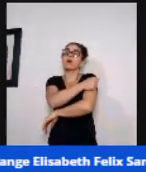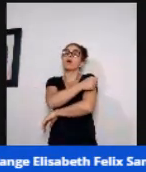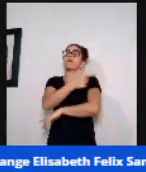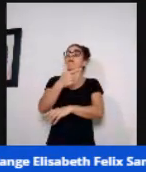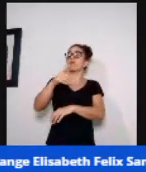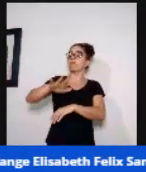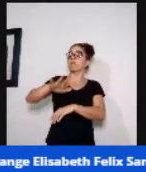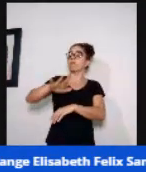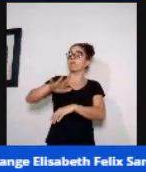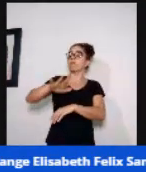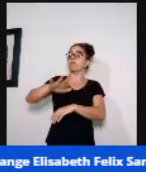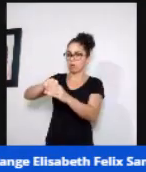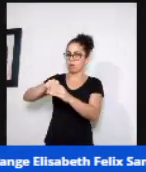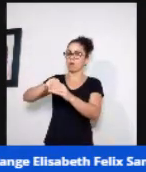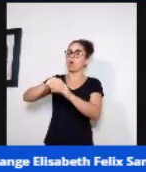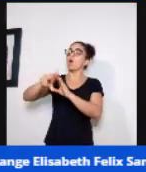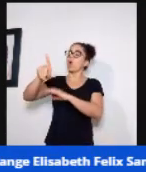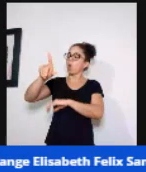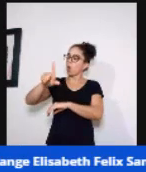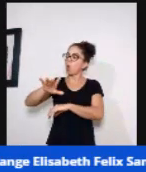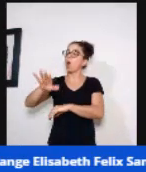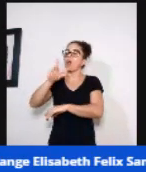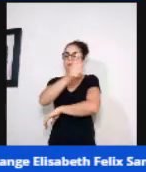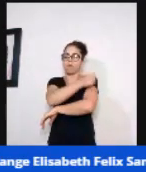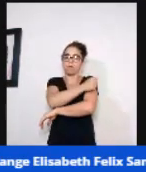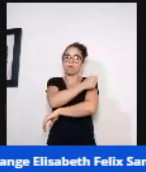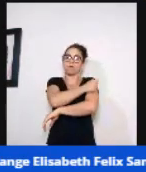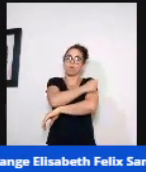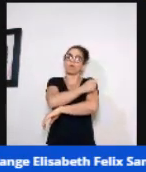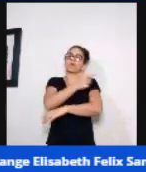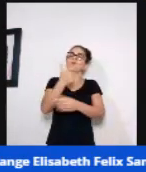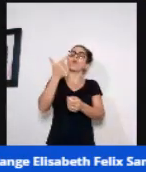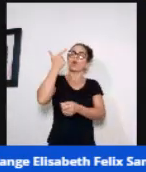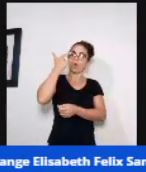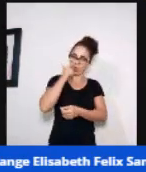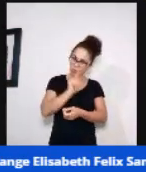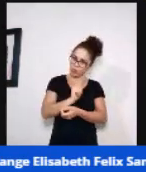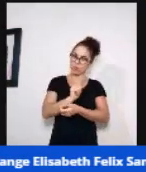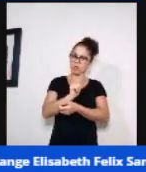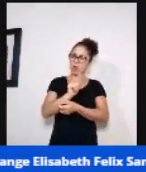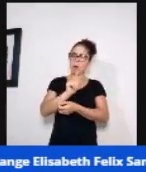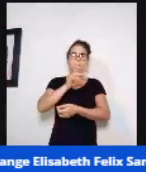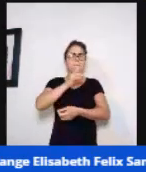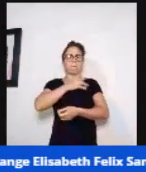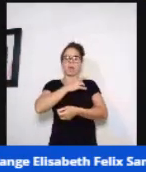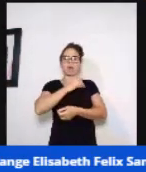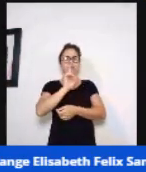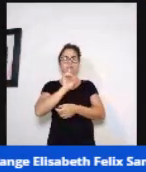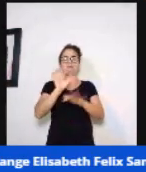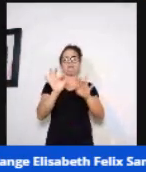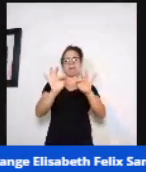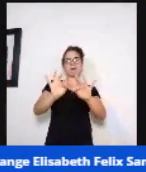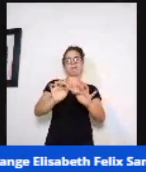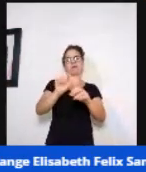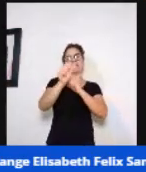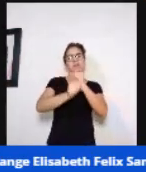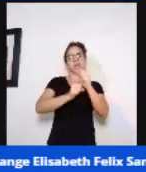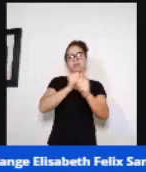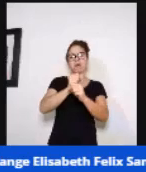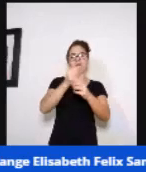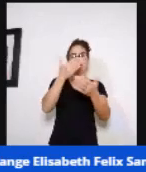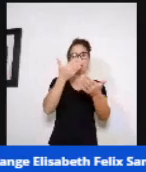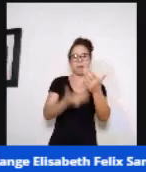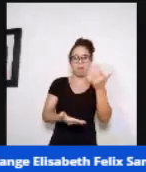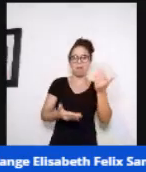sinta confortável em olhar na situação que ele está. E não tenha medo de chegar ao final do ano e falar assim, sentir, eu vou reprovar. Não, vamos trazer